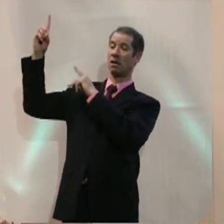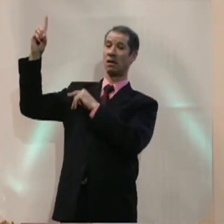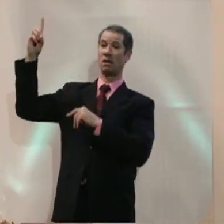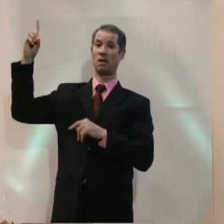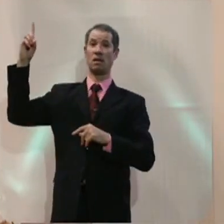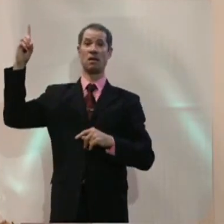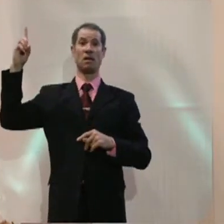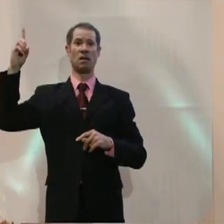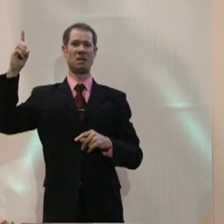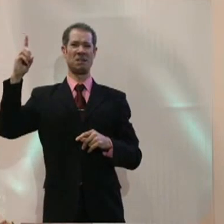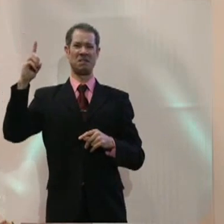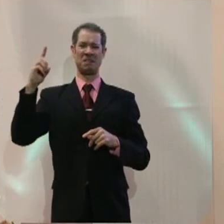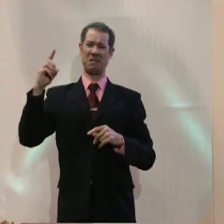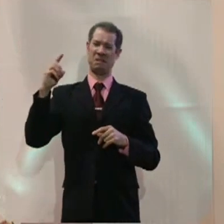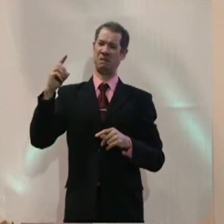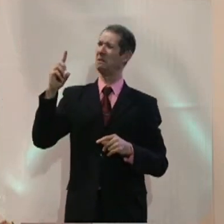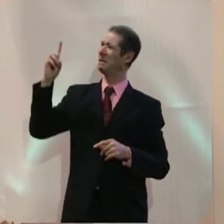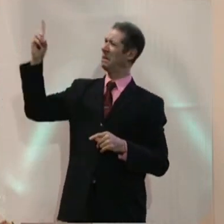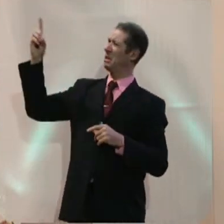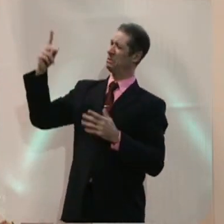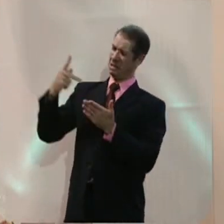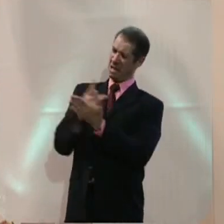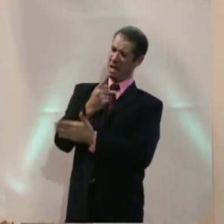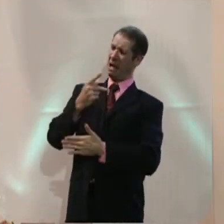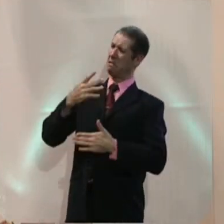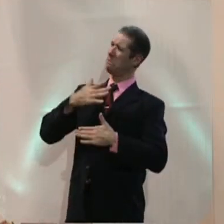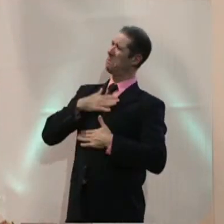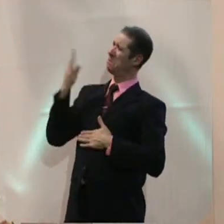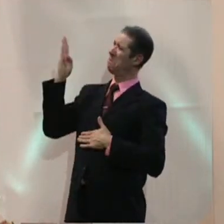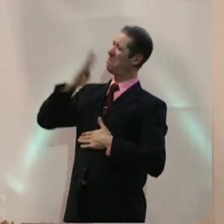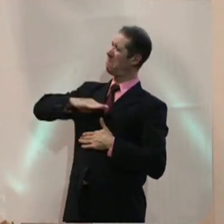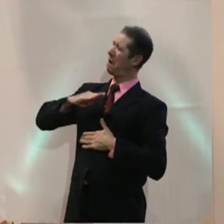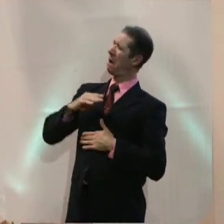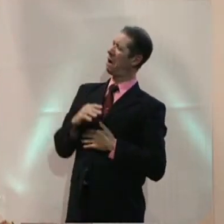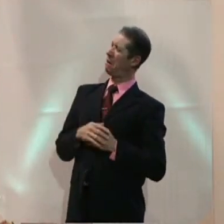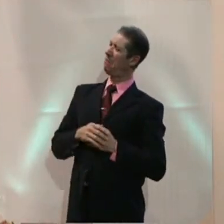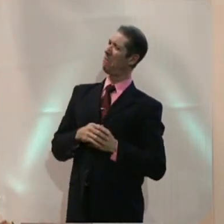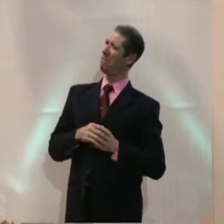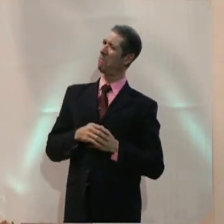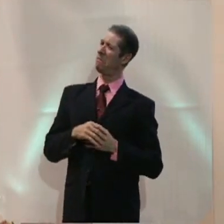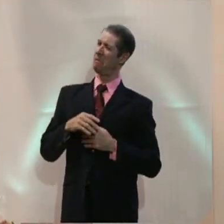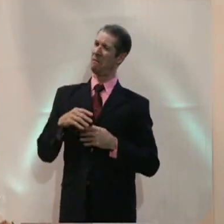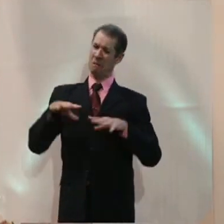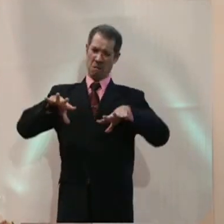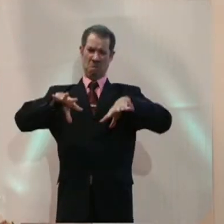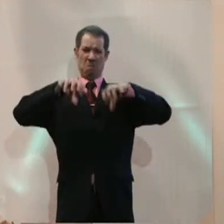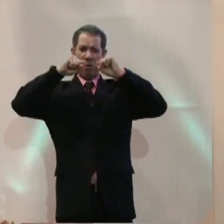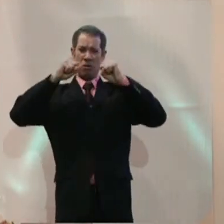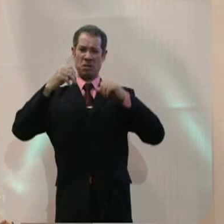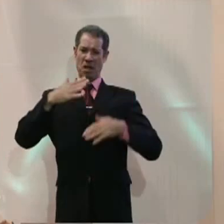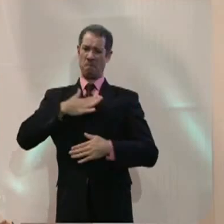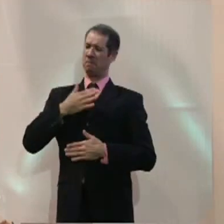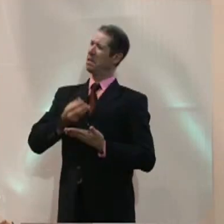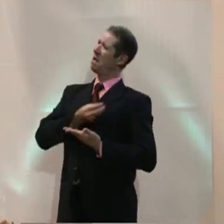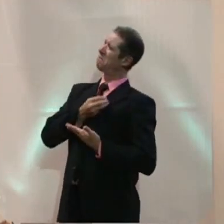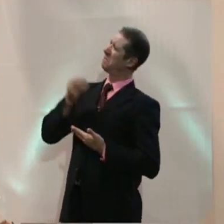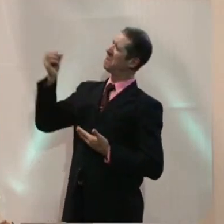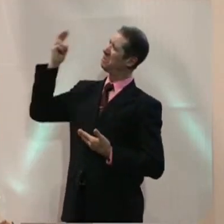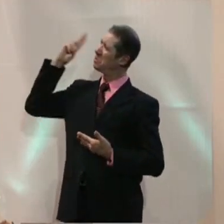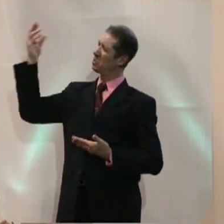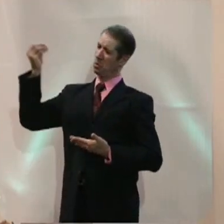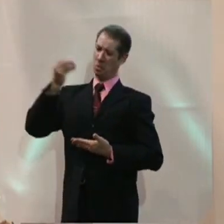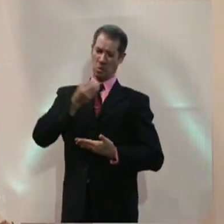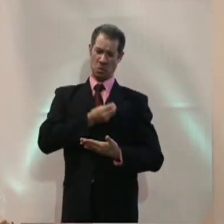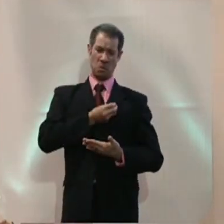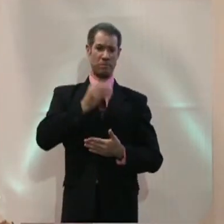o Senhor está sendo injusto comigo, o Senhor está sendo mau, o Senhor colocou uma sina maldita sobre a minha vida. E